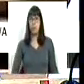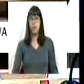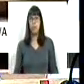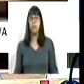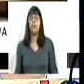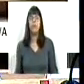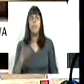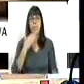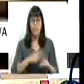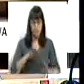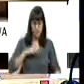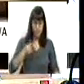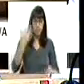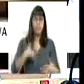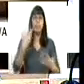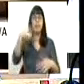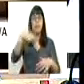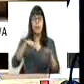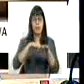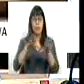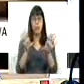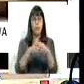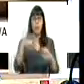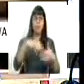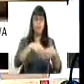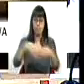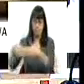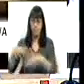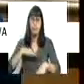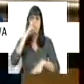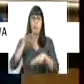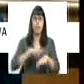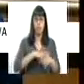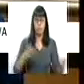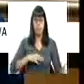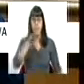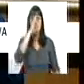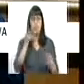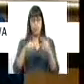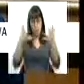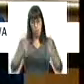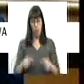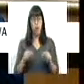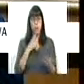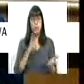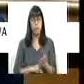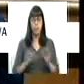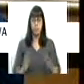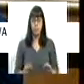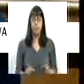Obrigado, Sra. Presidente. Eu começo por saudar os senhores Presidentes das Comissões, os senhores Membros do Governo. Sr. Ministro, este orçamento, de